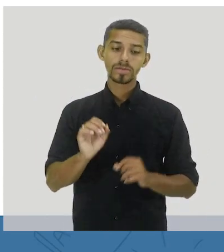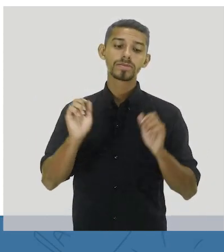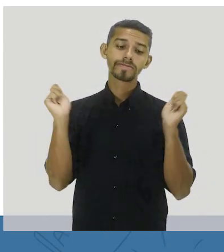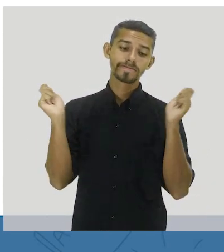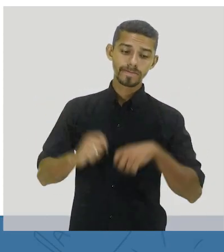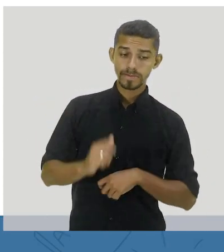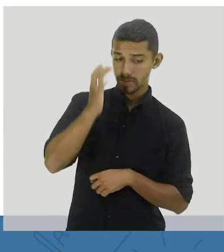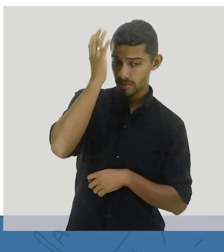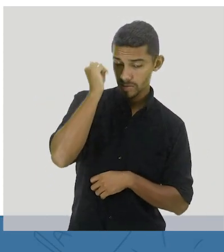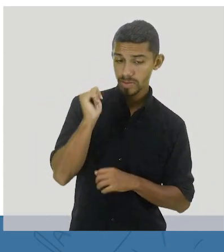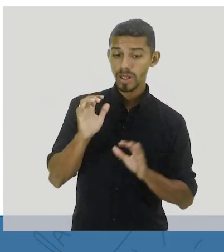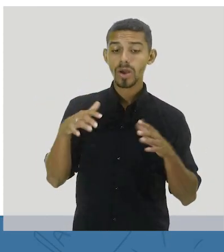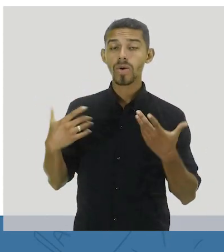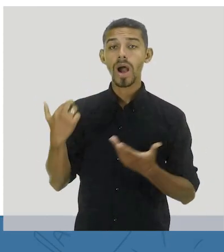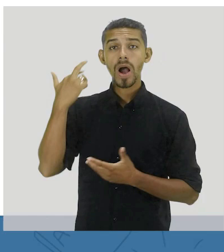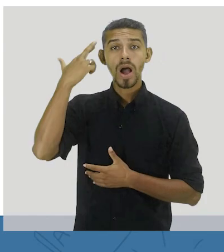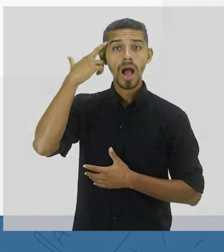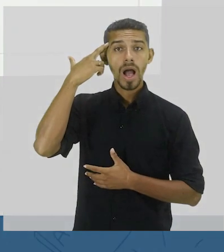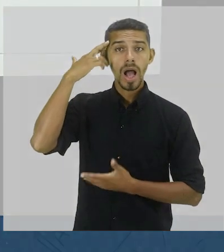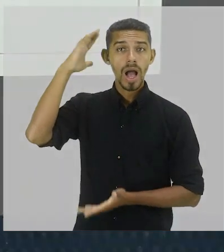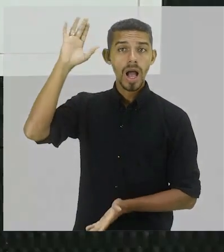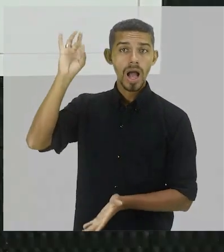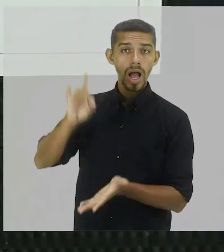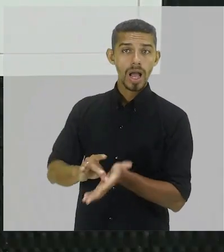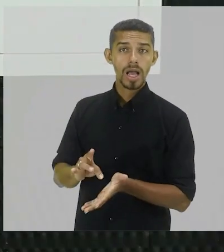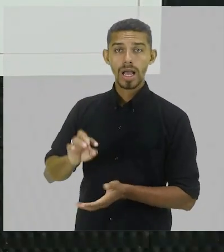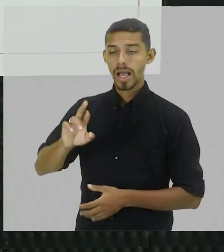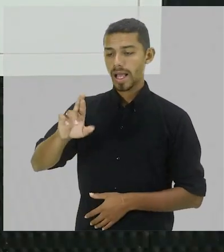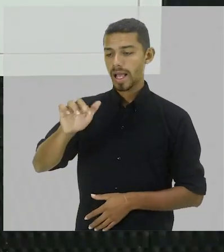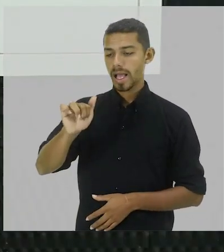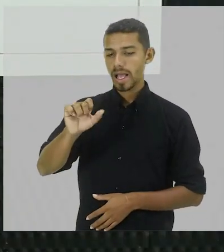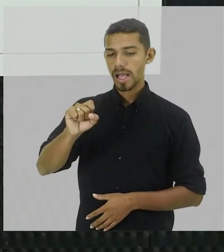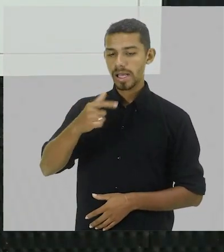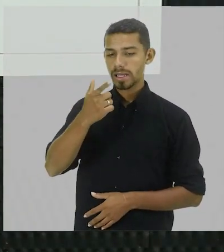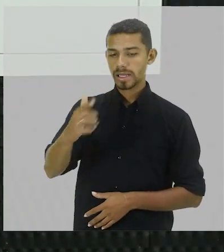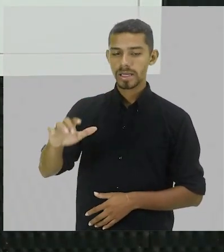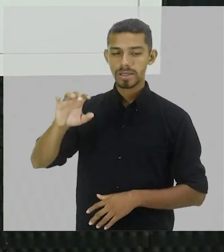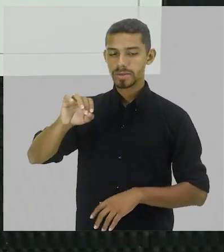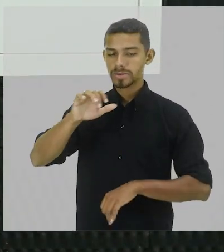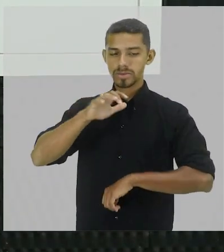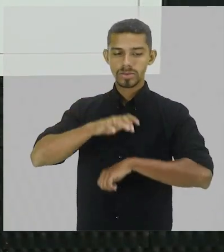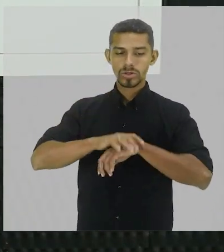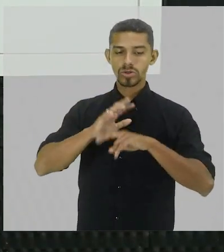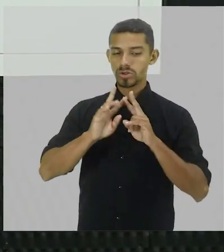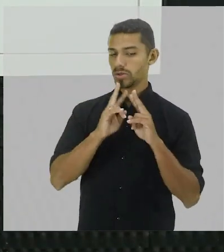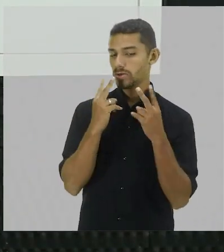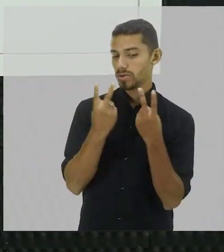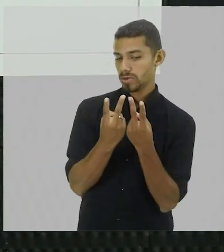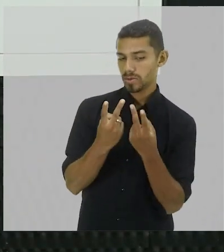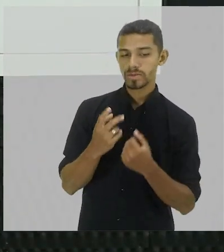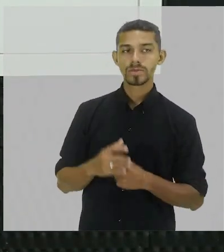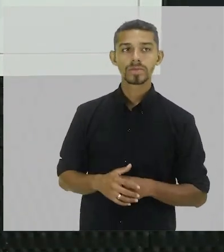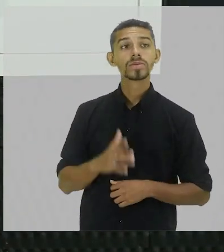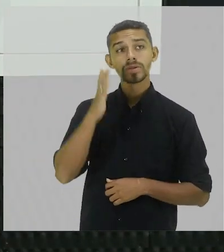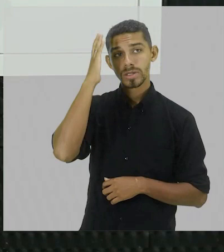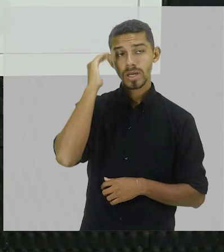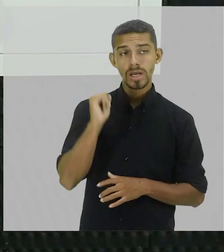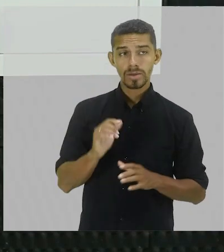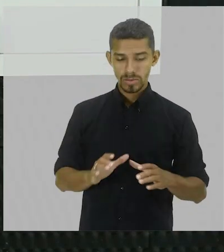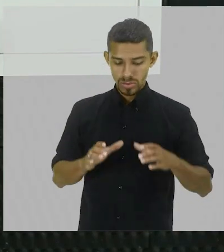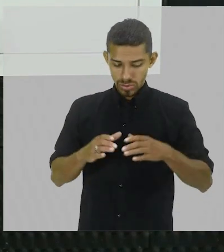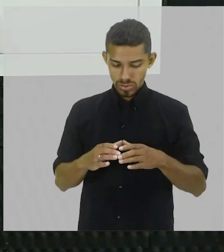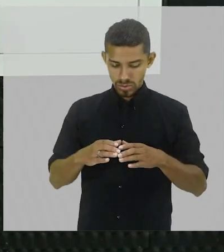e o volume da pirâmide. Galera, inscrição, quando é que ele está inscrito, né? Você sabe que um cone ele tem uma